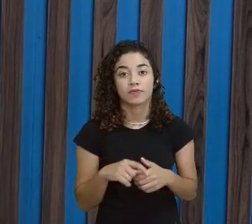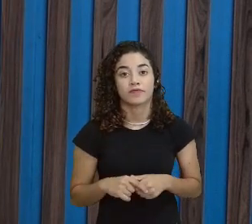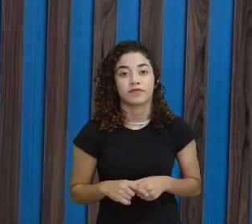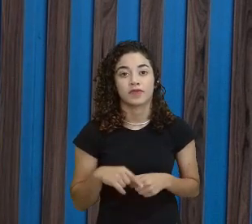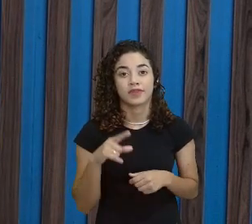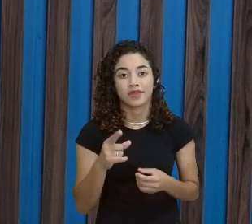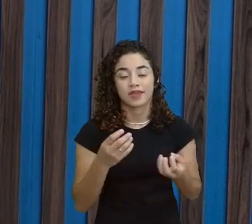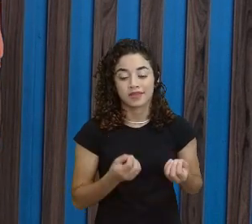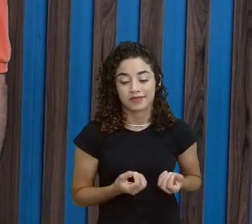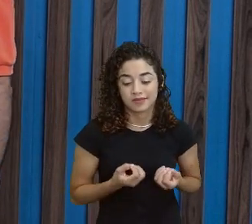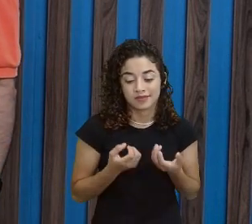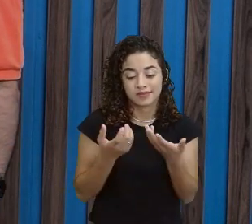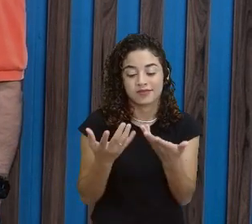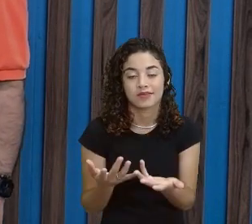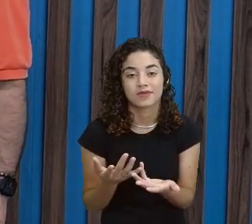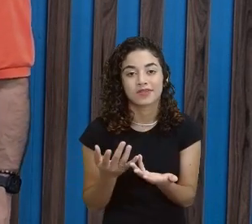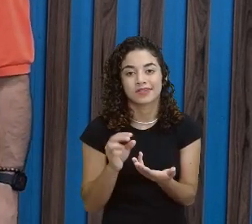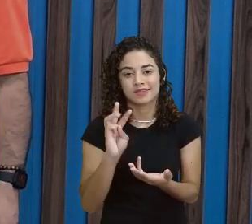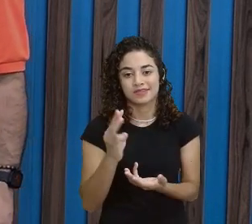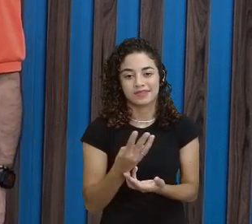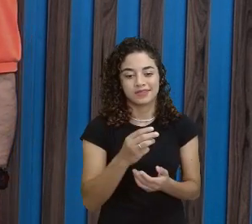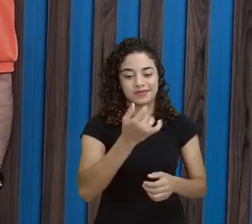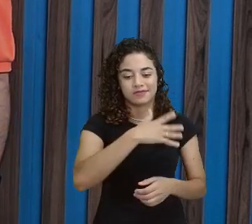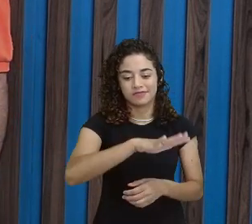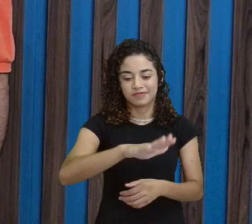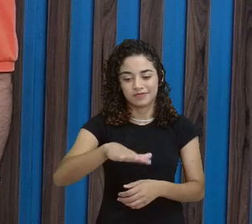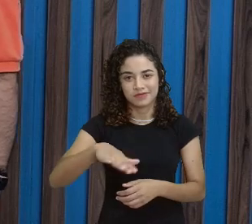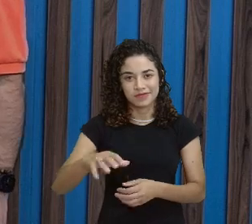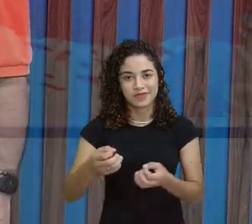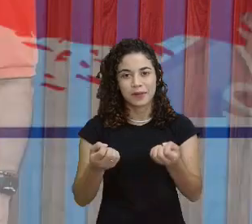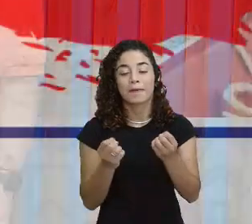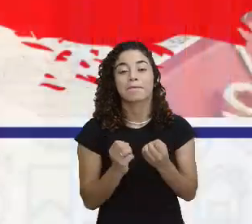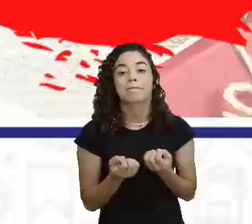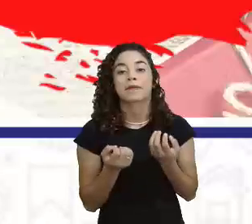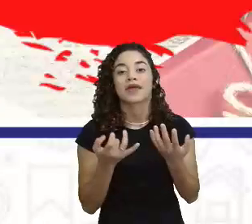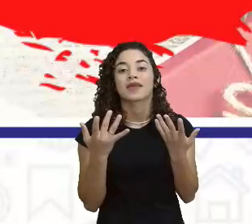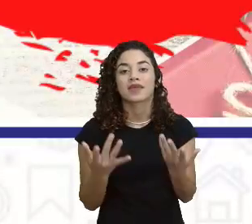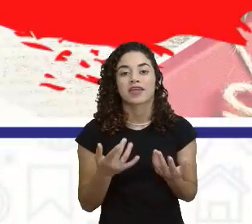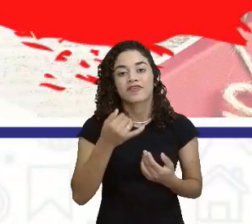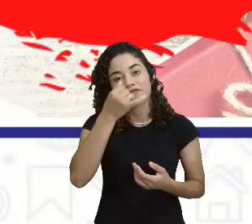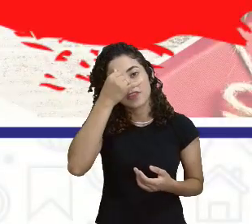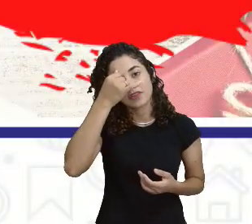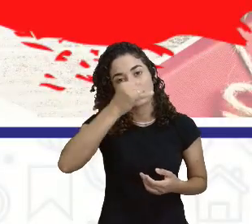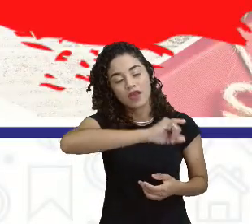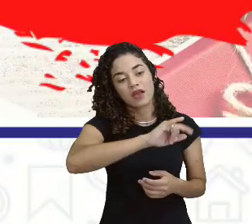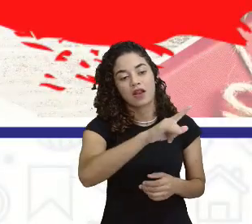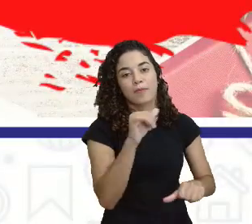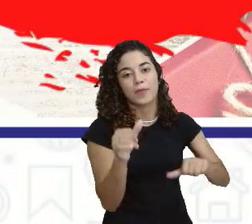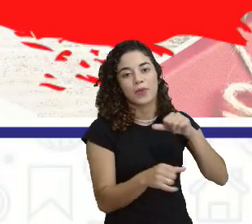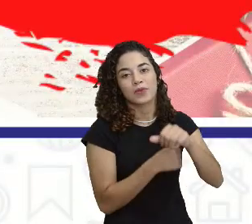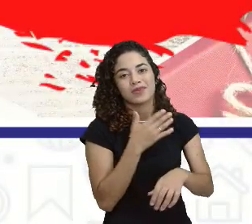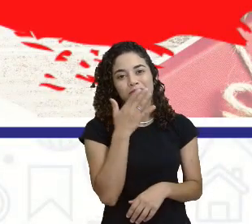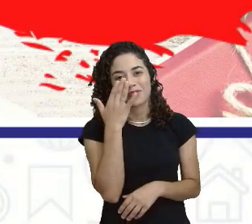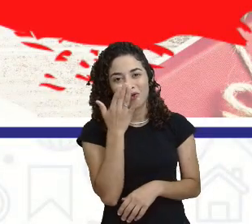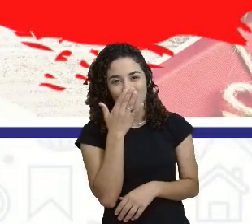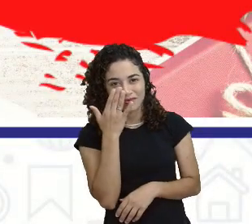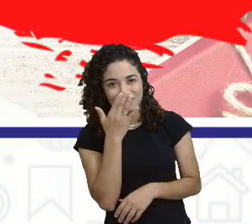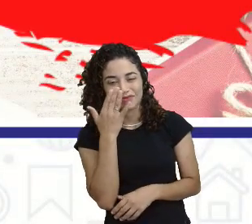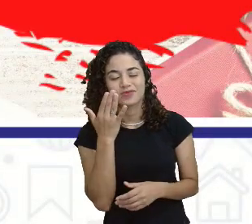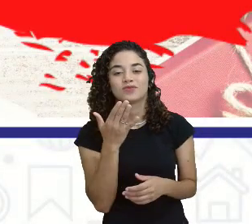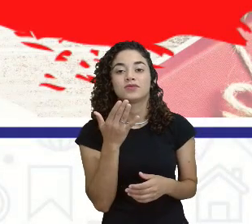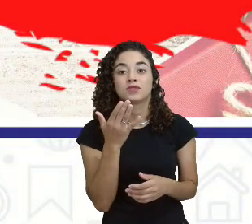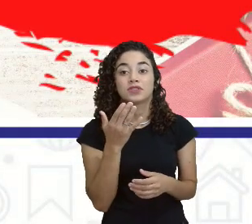3 meninas para evitar que elas entrassem na prostituição quando sua família passava por momentos difíceis. Então ele era